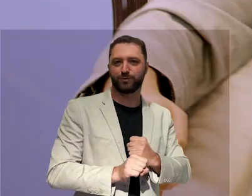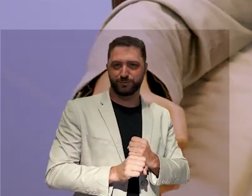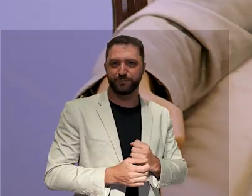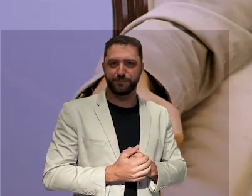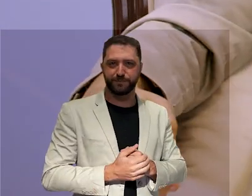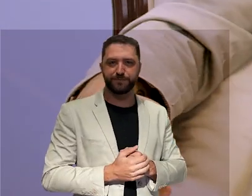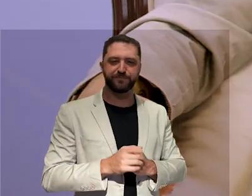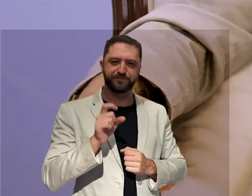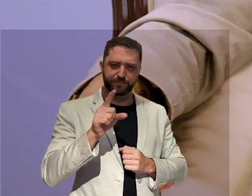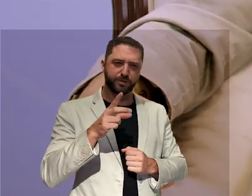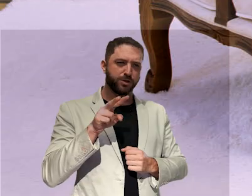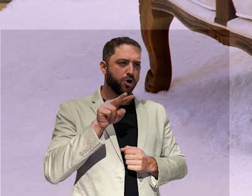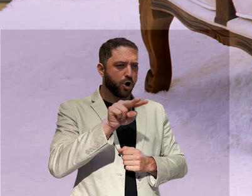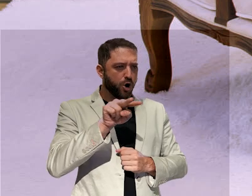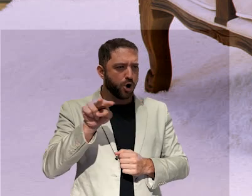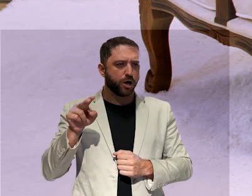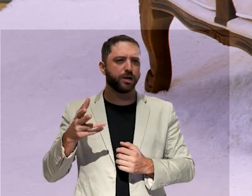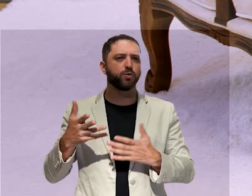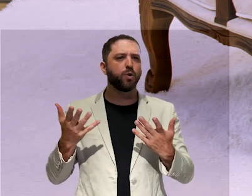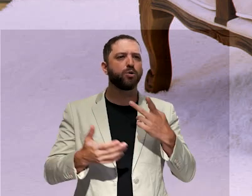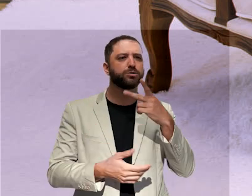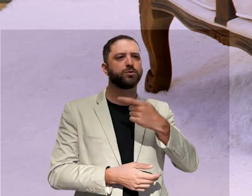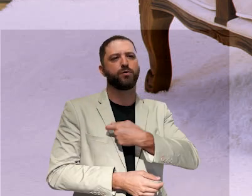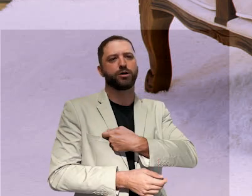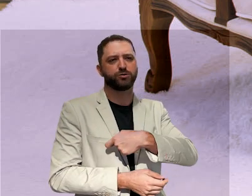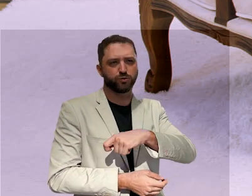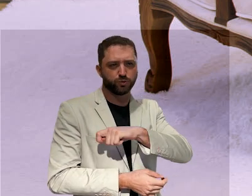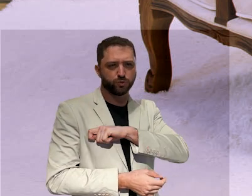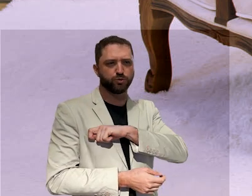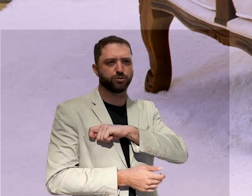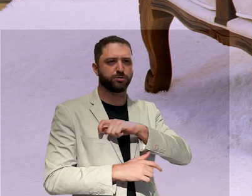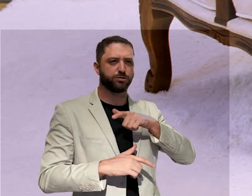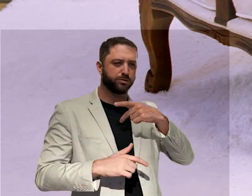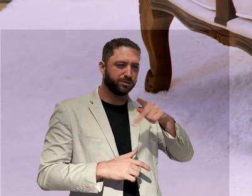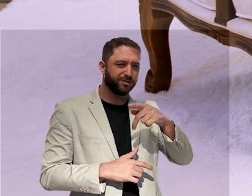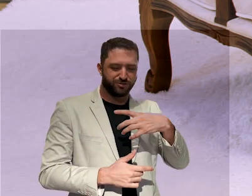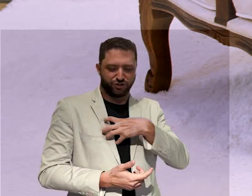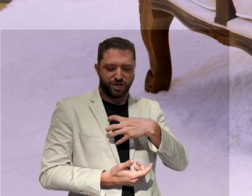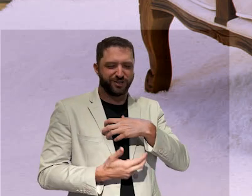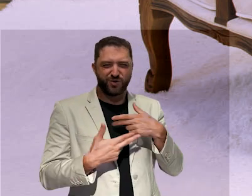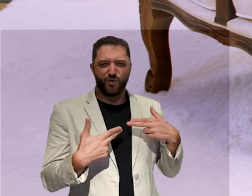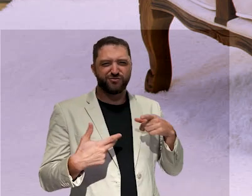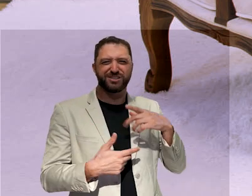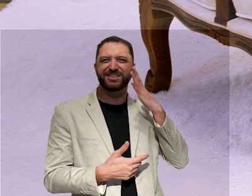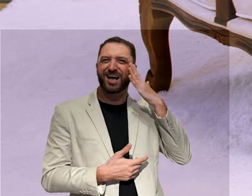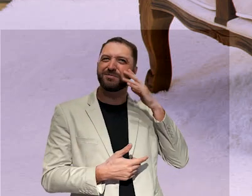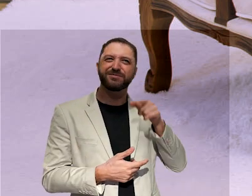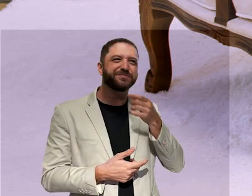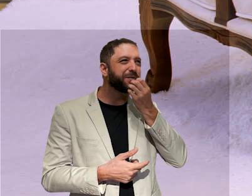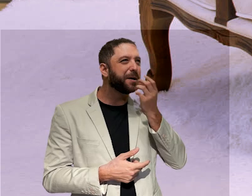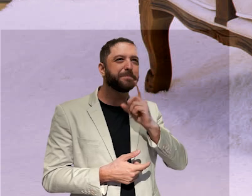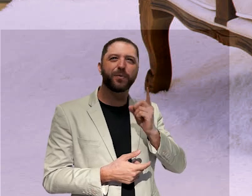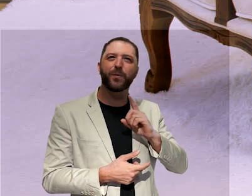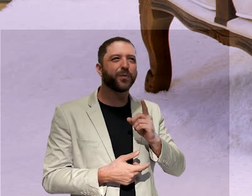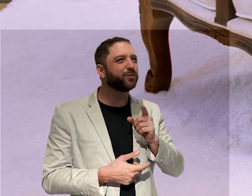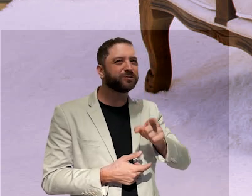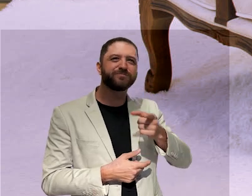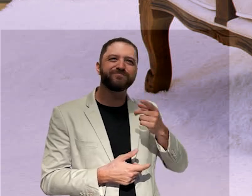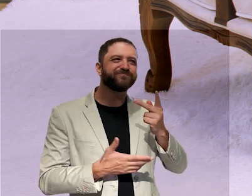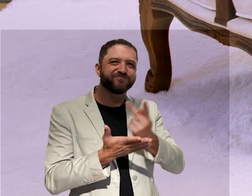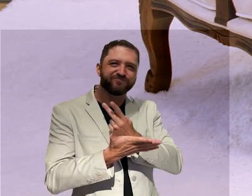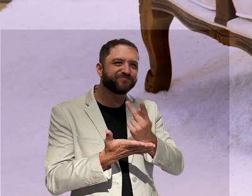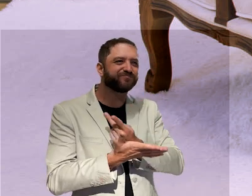ainda não aconteceu. Comece a ver quais são as ações que todos os dias você acaba fazendo, que